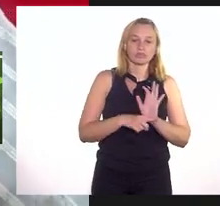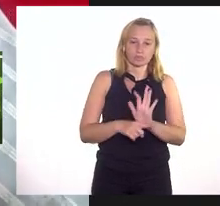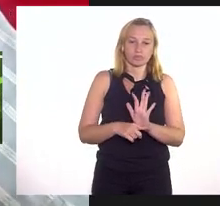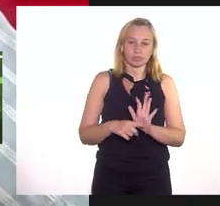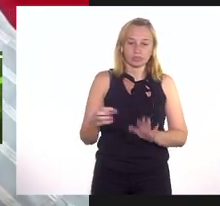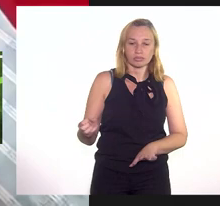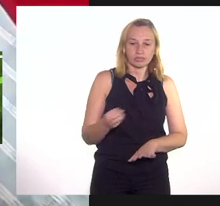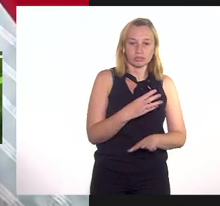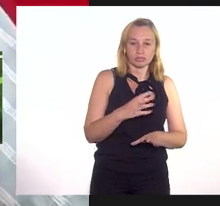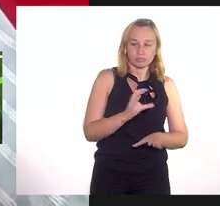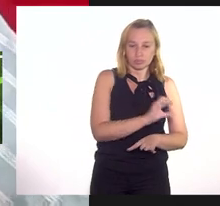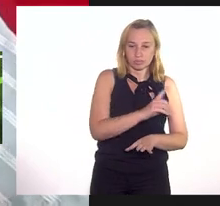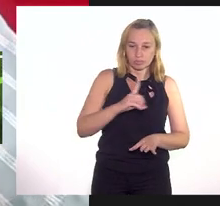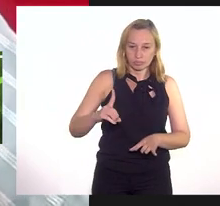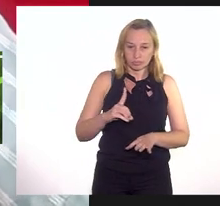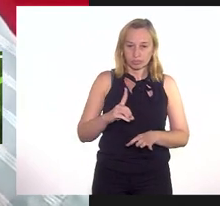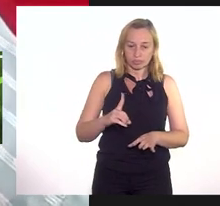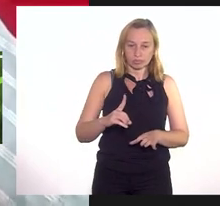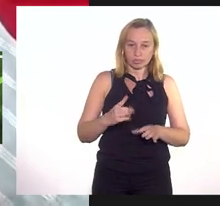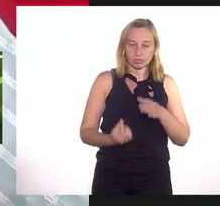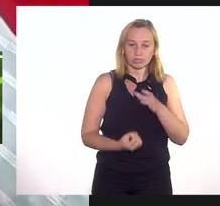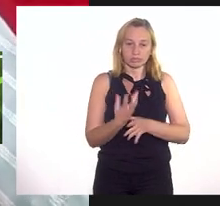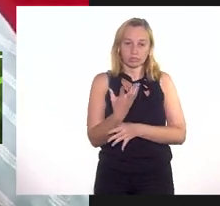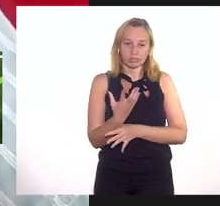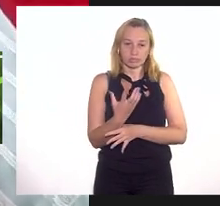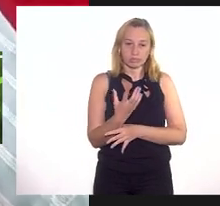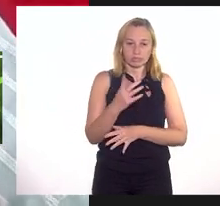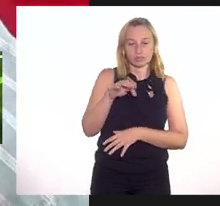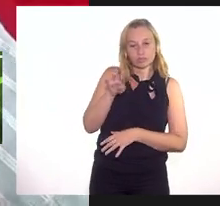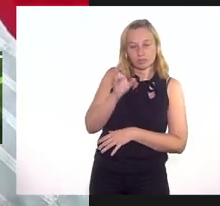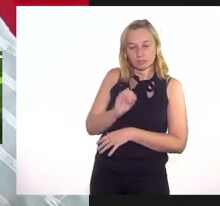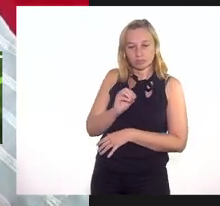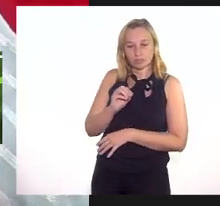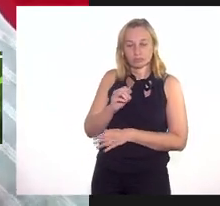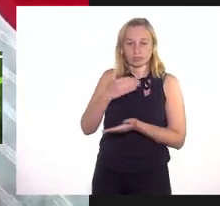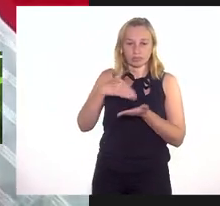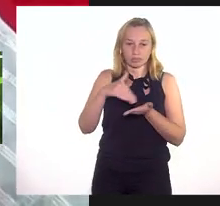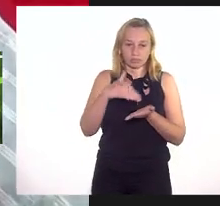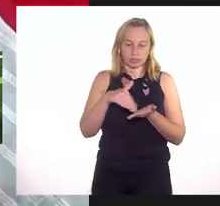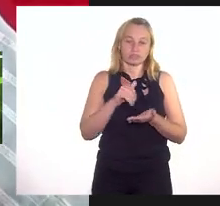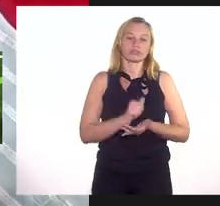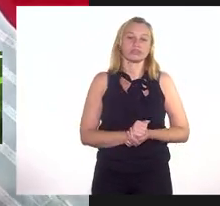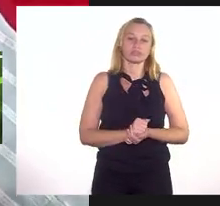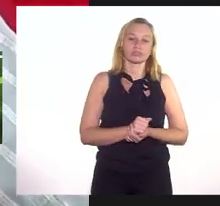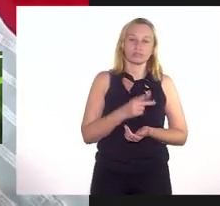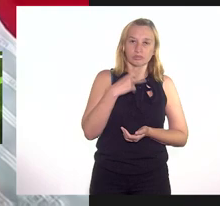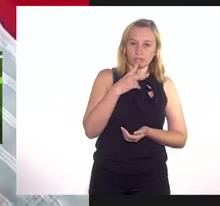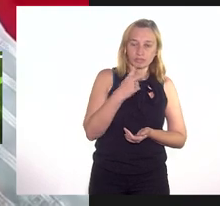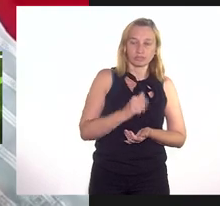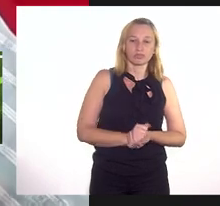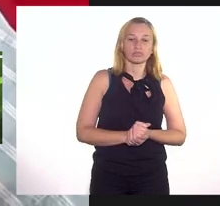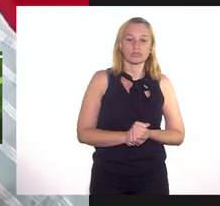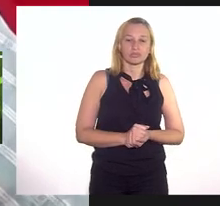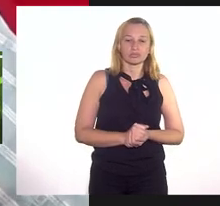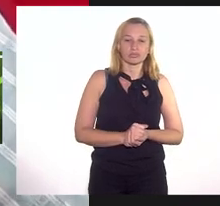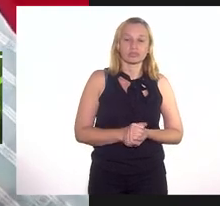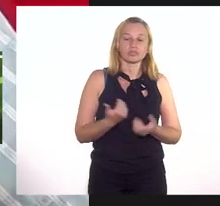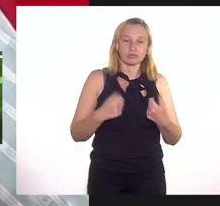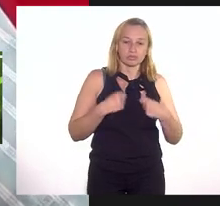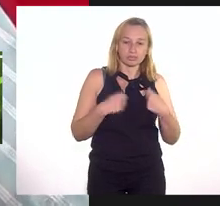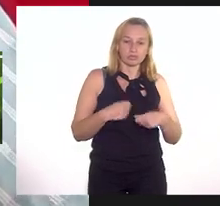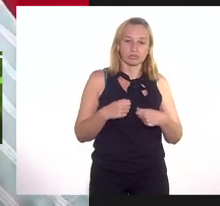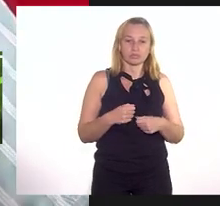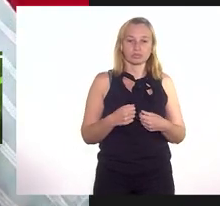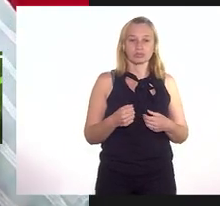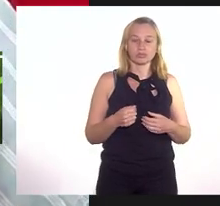nova coordenadoria que está sendo criada, que o Bruno Dauassi, secretário, falou, né? Olha, a gente precisa